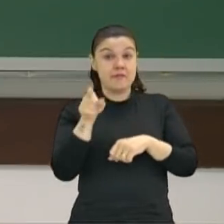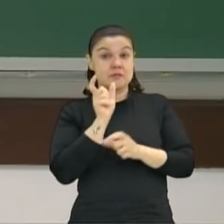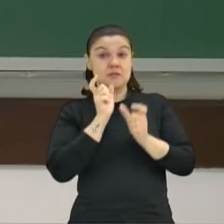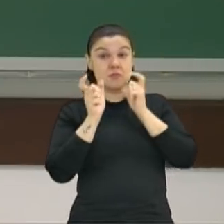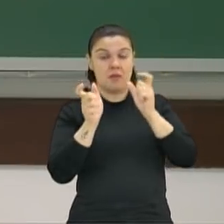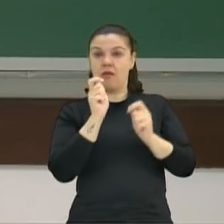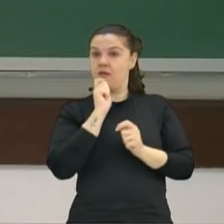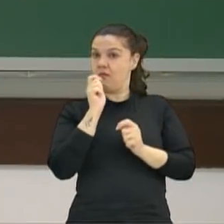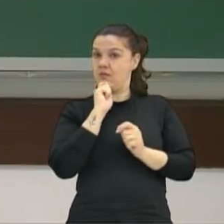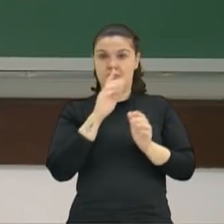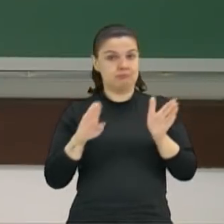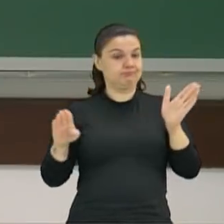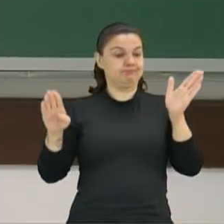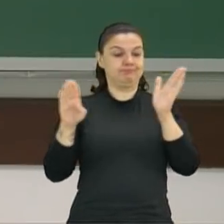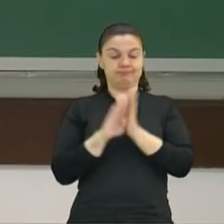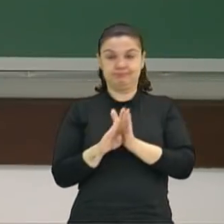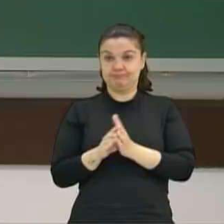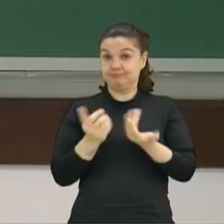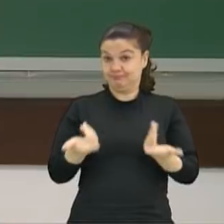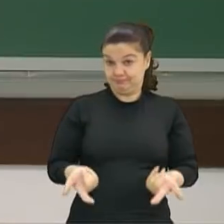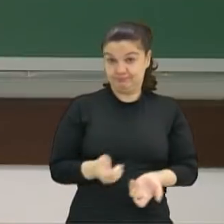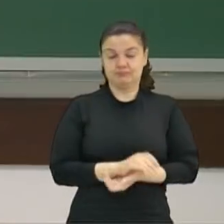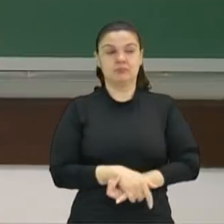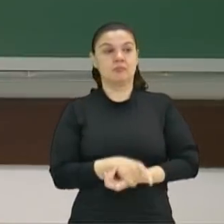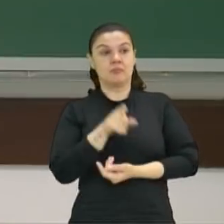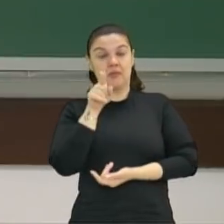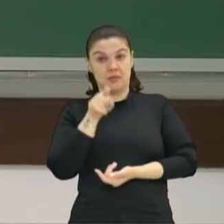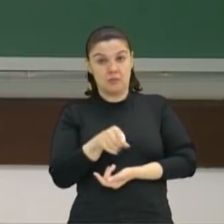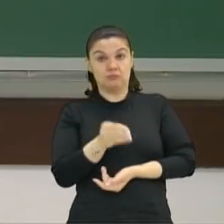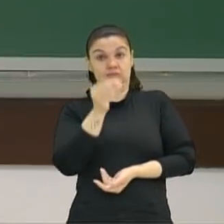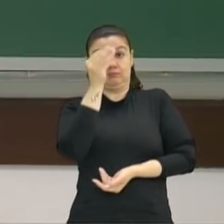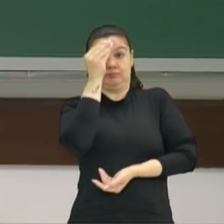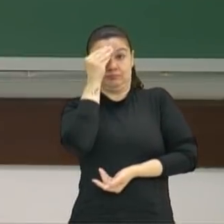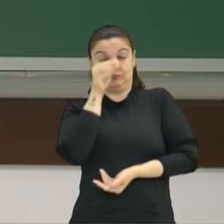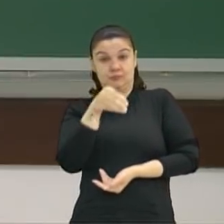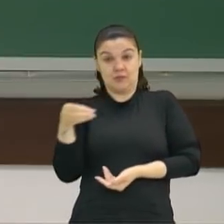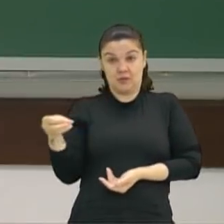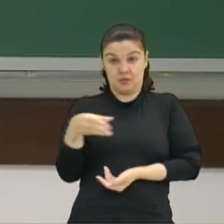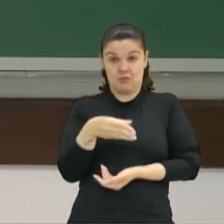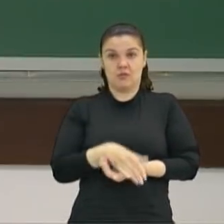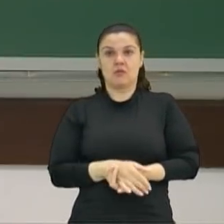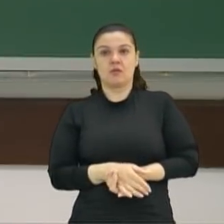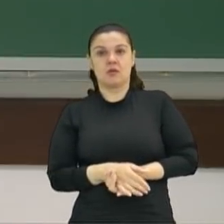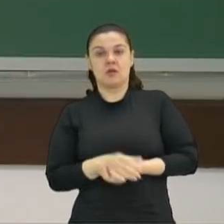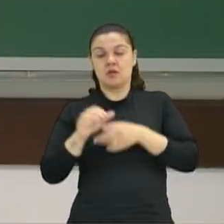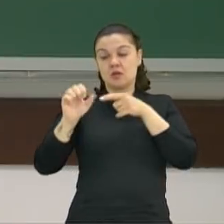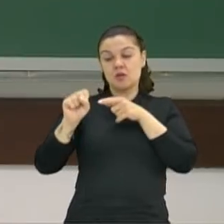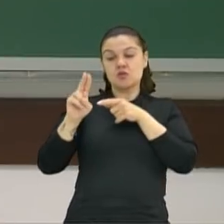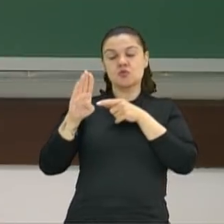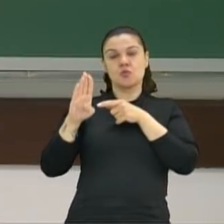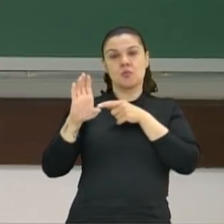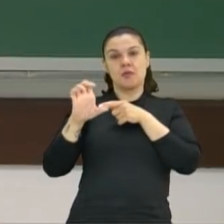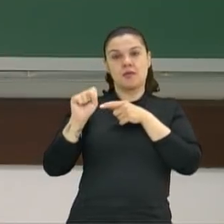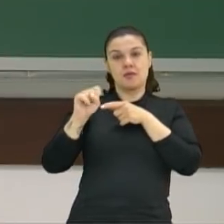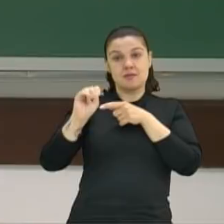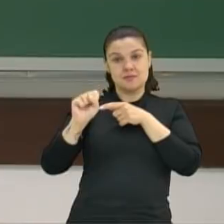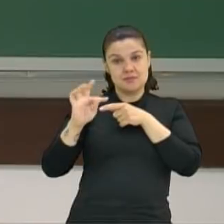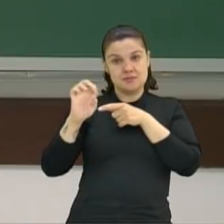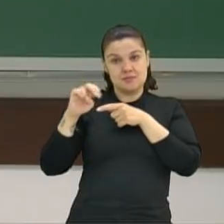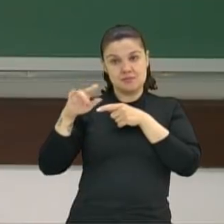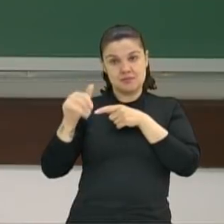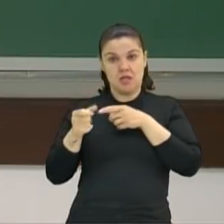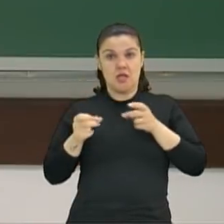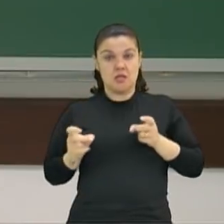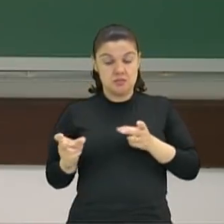palavrinhas ainda não foram empregadas nas aulas, então são palavrinhas novas: subsistência,